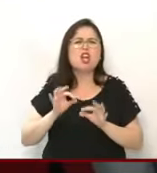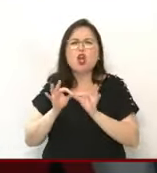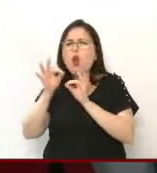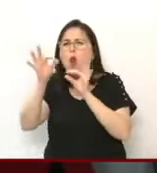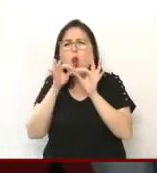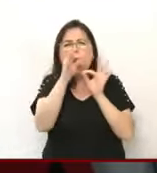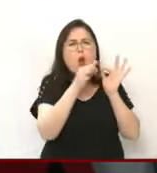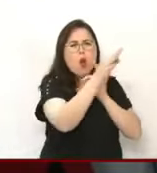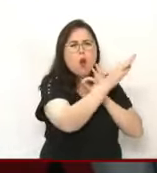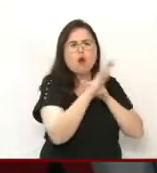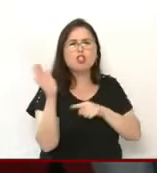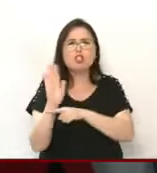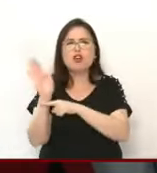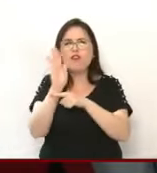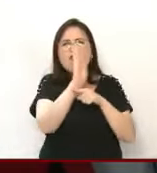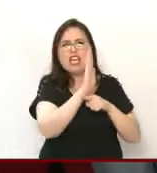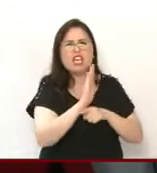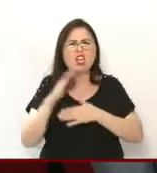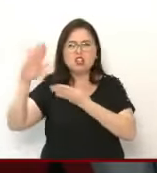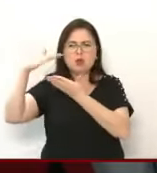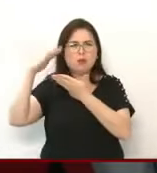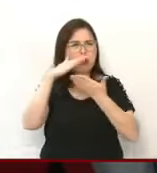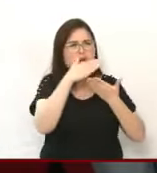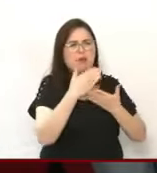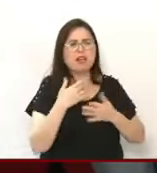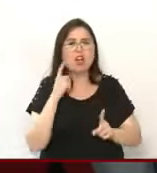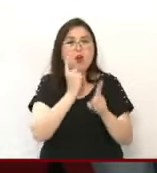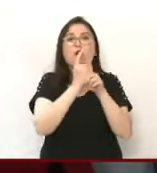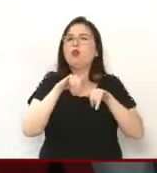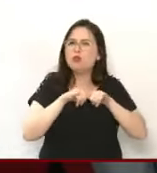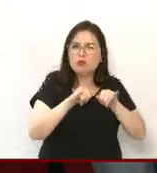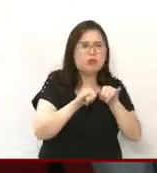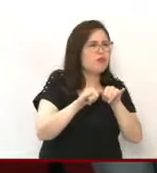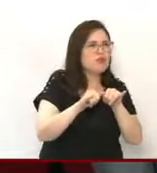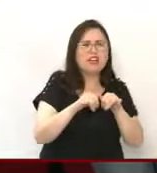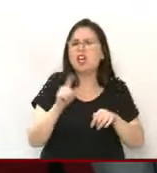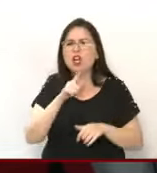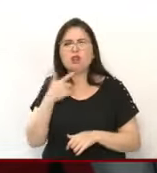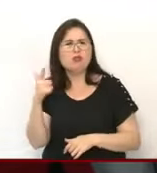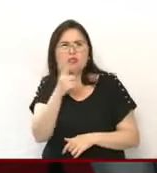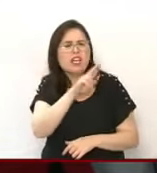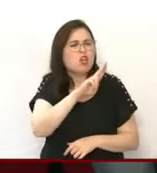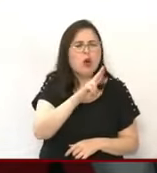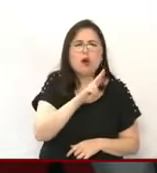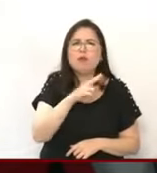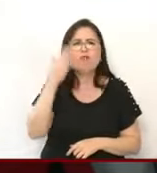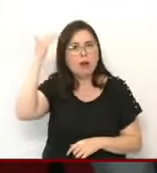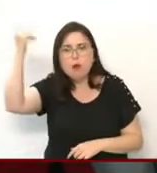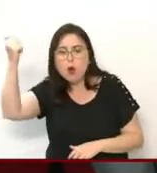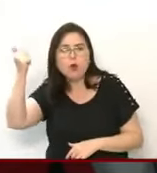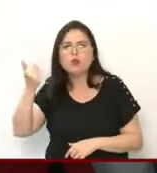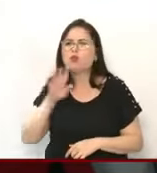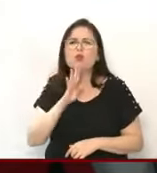que mandam um agradecimento, que a gente encontra no supermercado, sem a gente saber o nome, a gente diz,